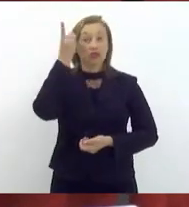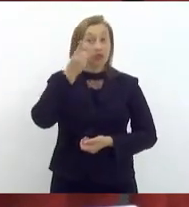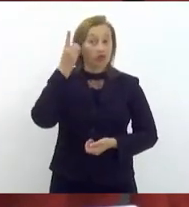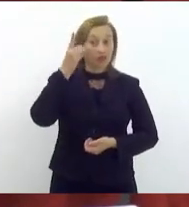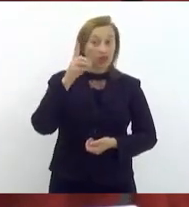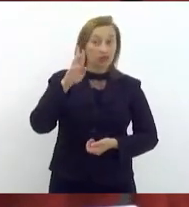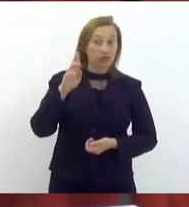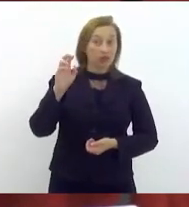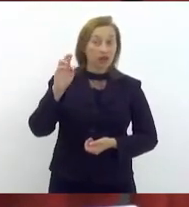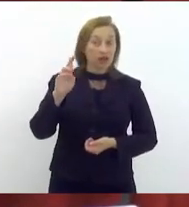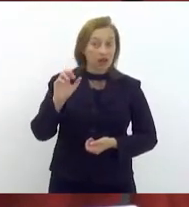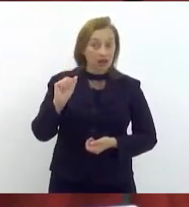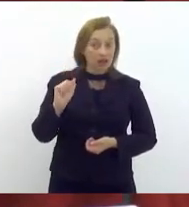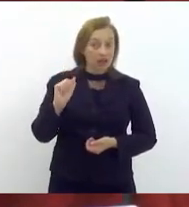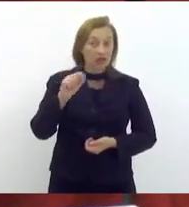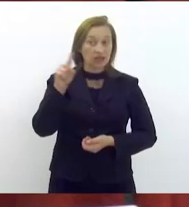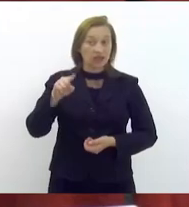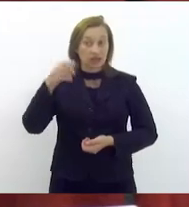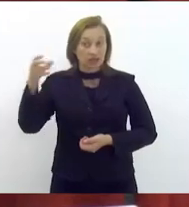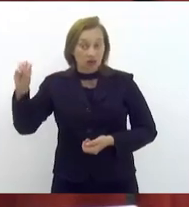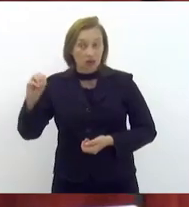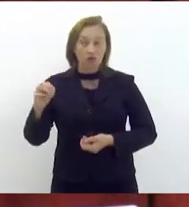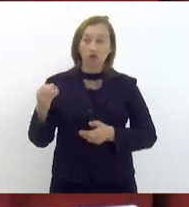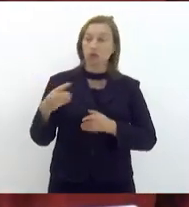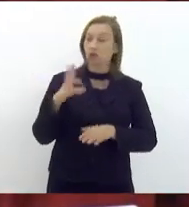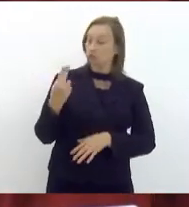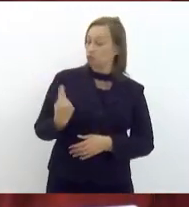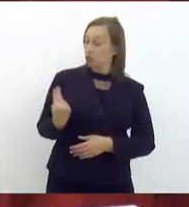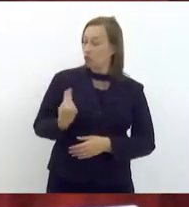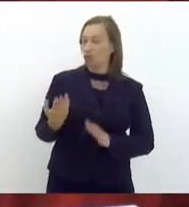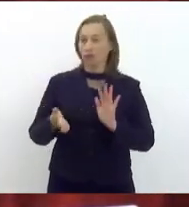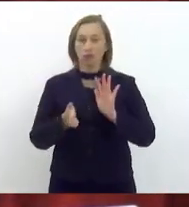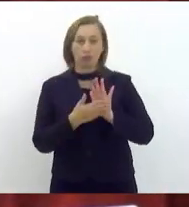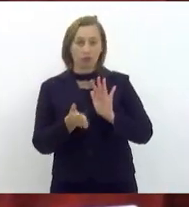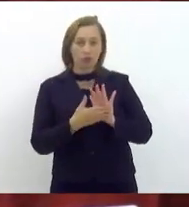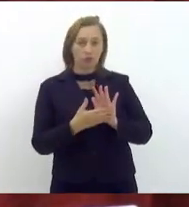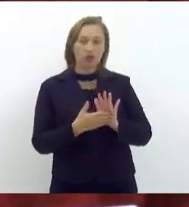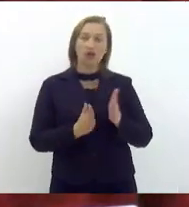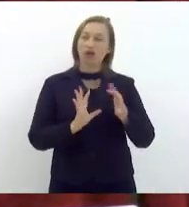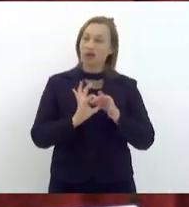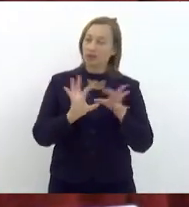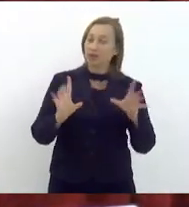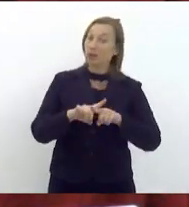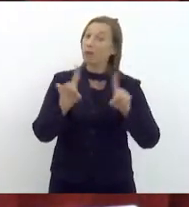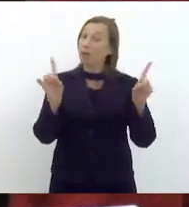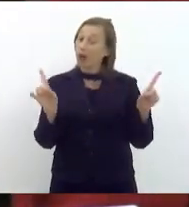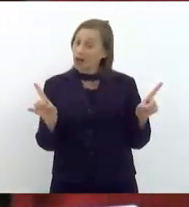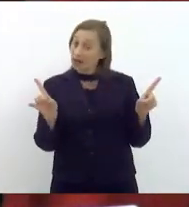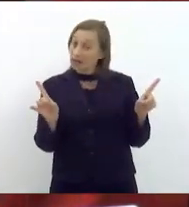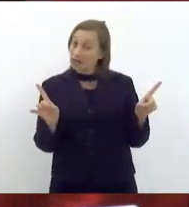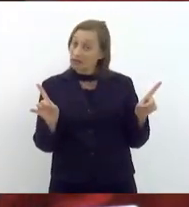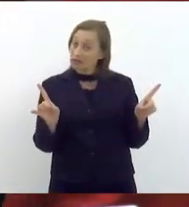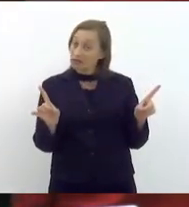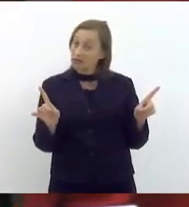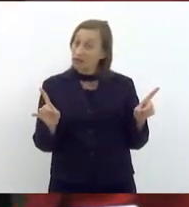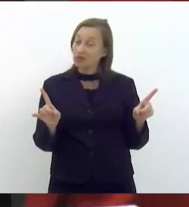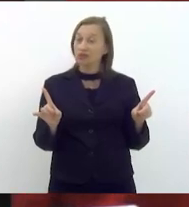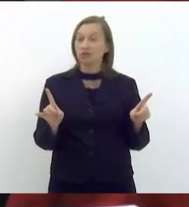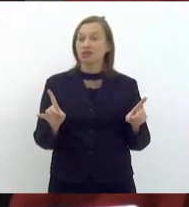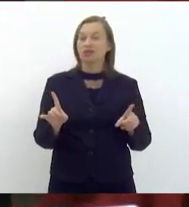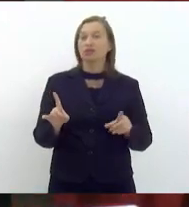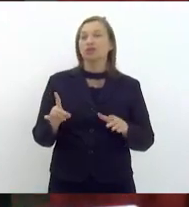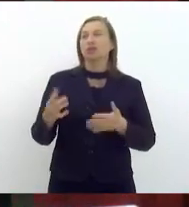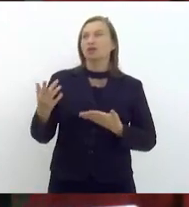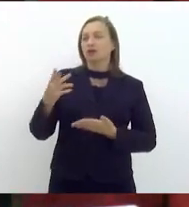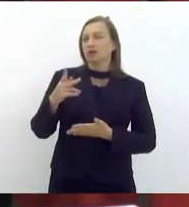brasão auditoria Nessa proposta é autorizativa mas é uma sinalização outro dia